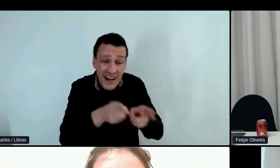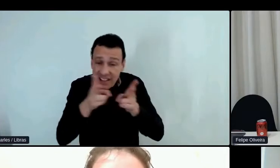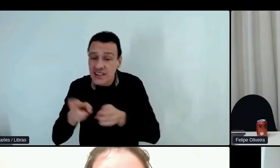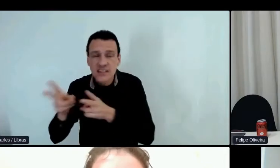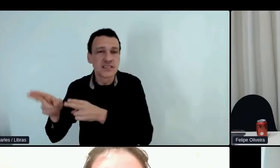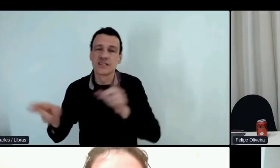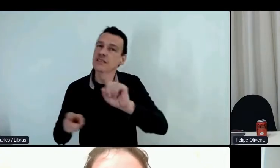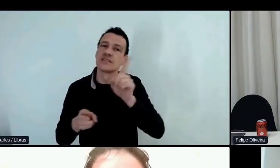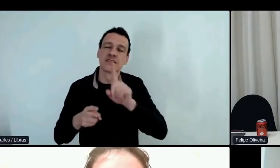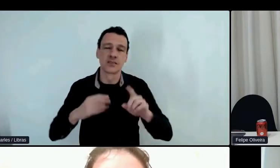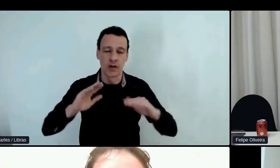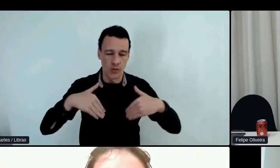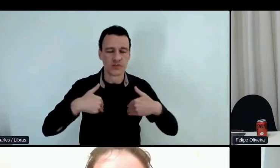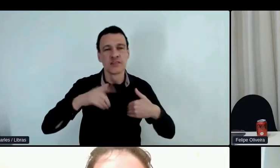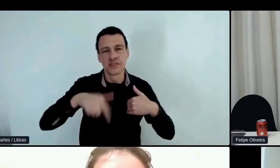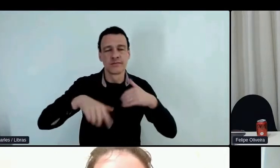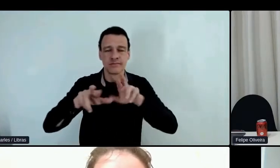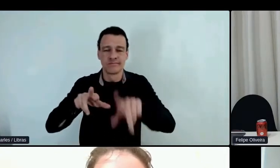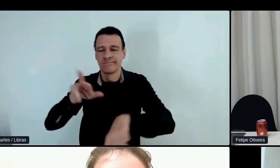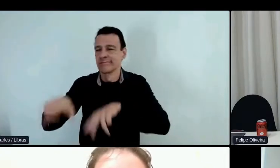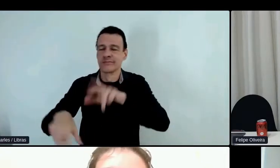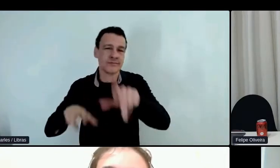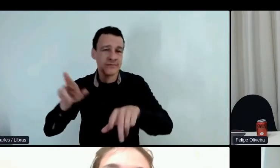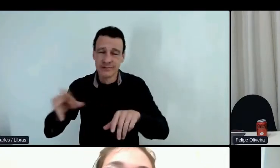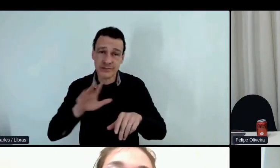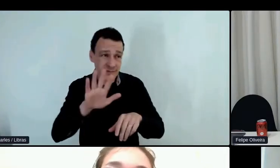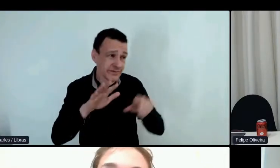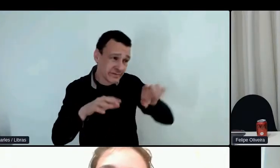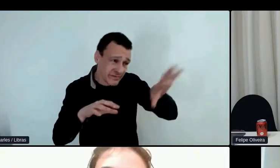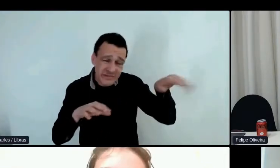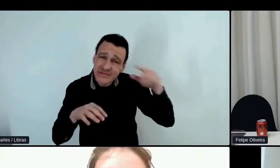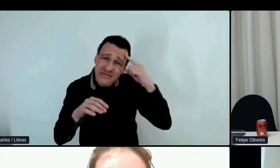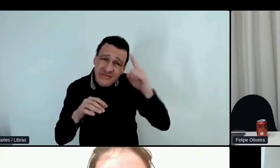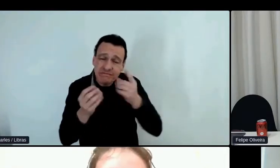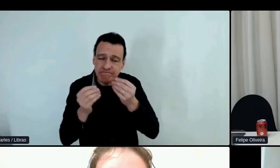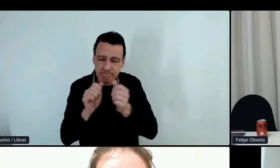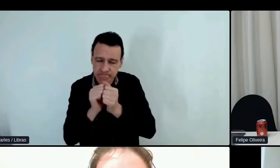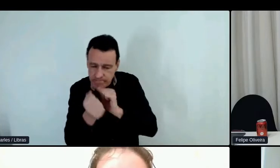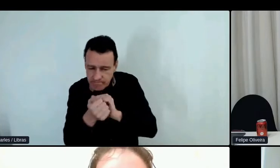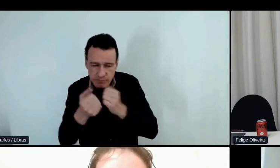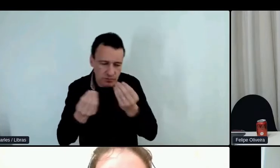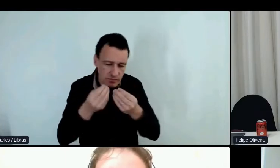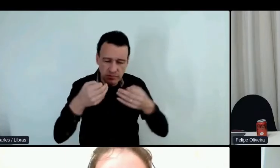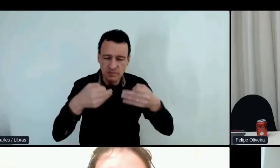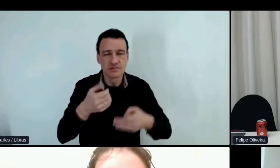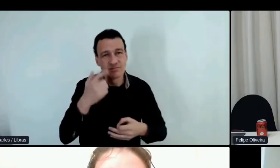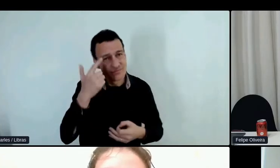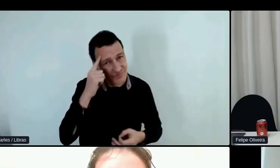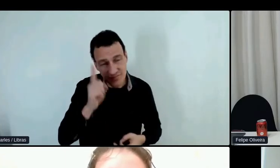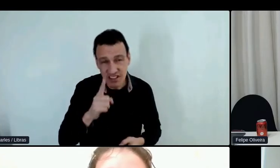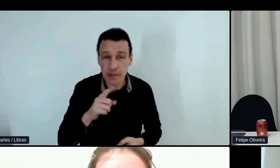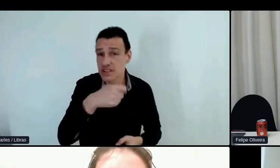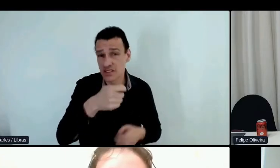locais não compreendem esse universo do autismo, não compreendem quais são as peculiaridades de cada autista, e